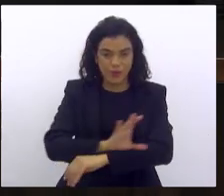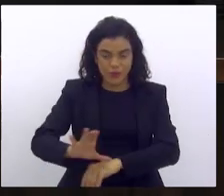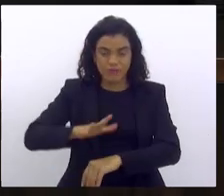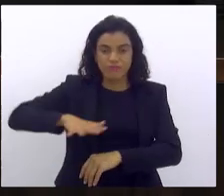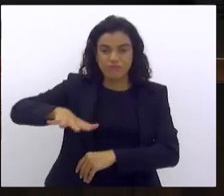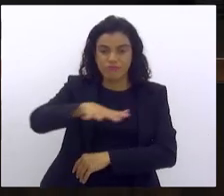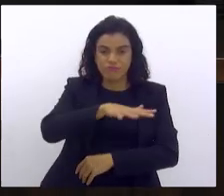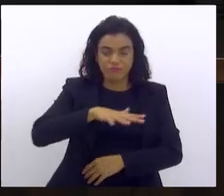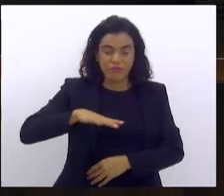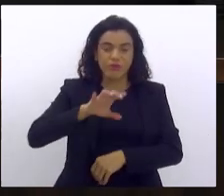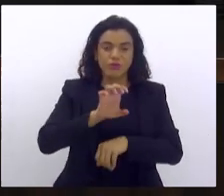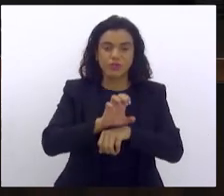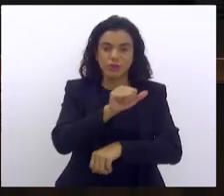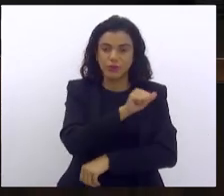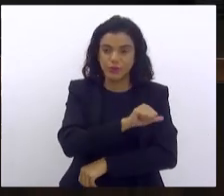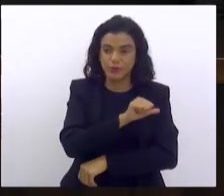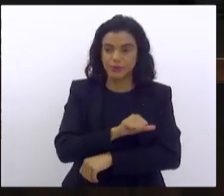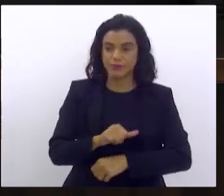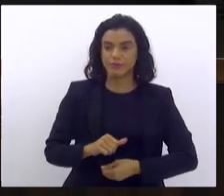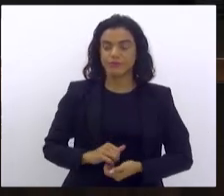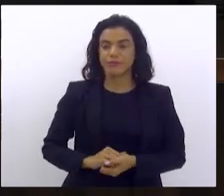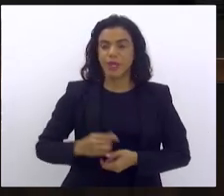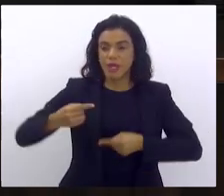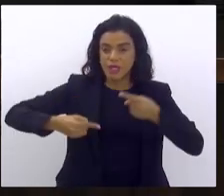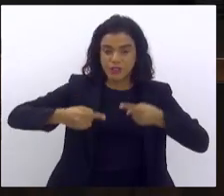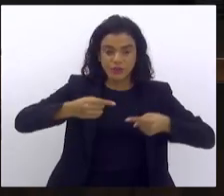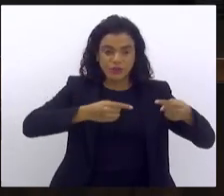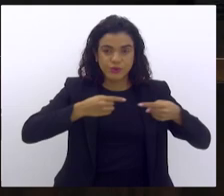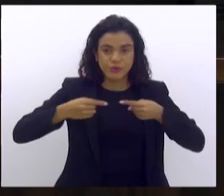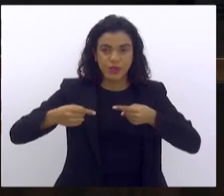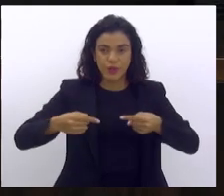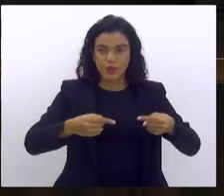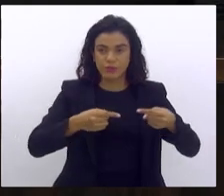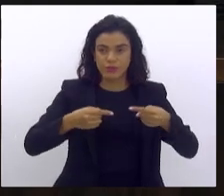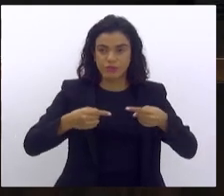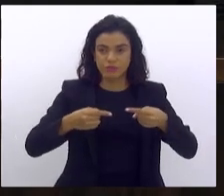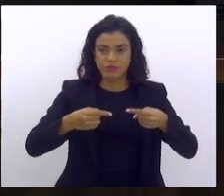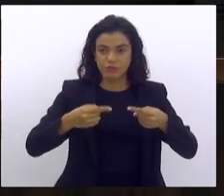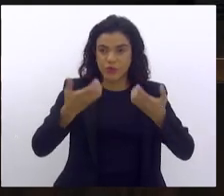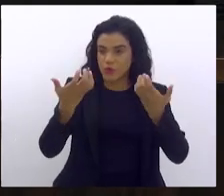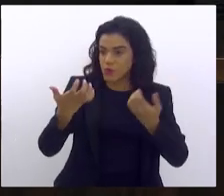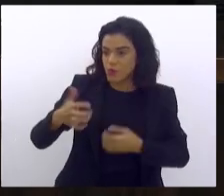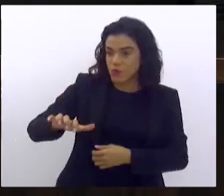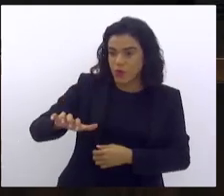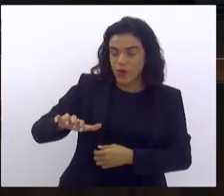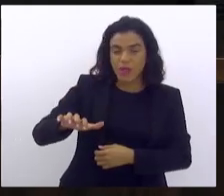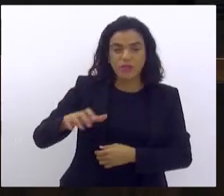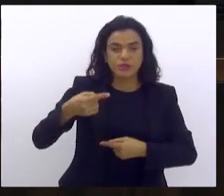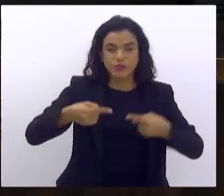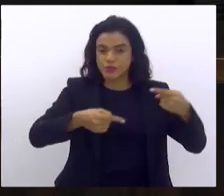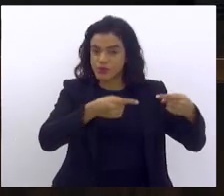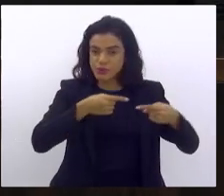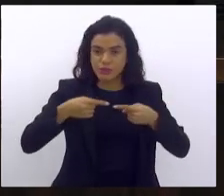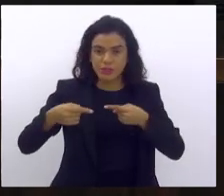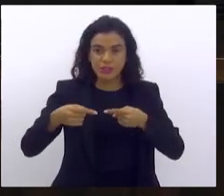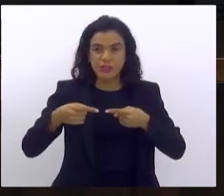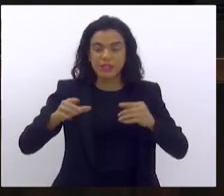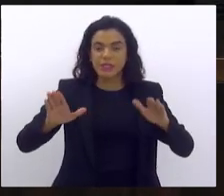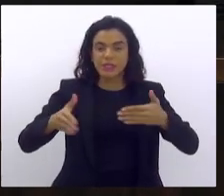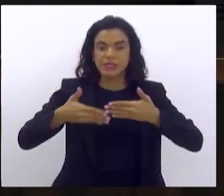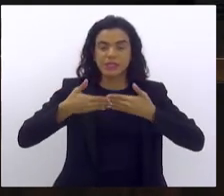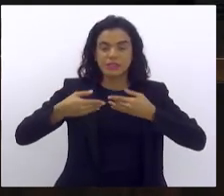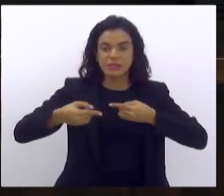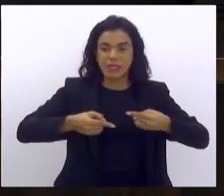público no âmbito do Estado do Rio de Janeiro. Em discussão, não havendo quem queira discutir,